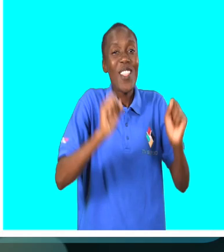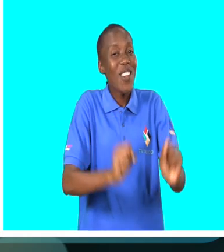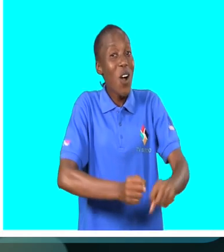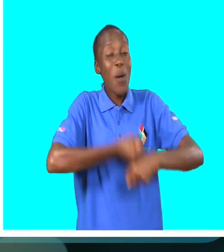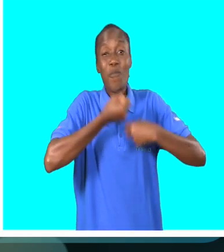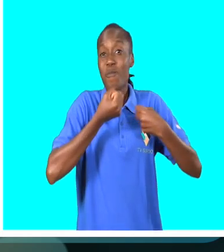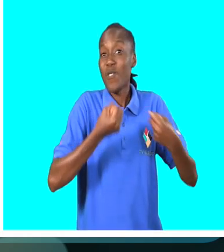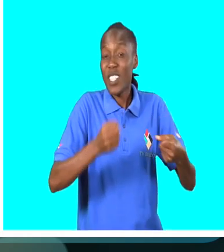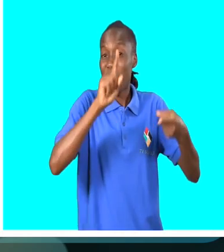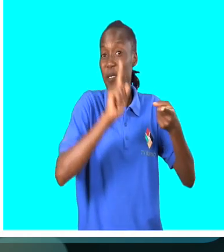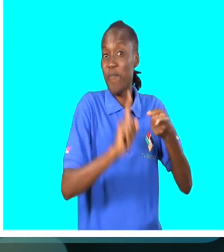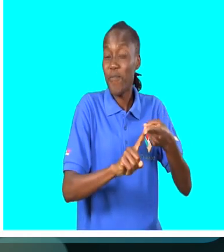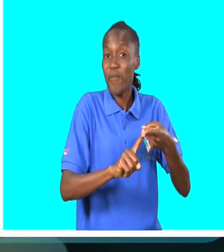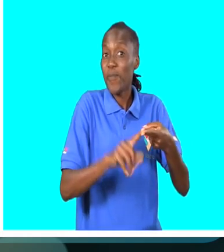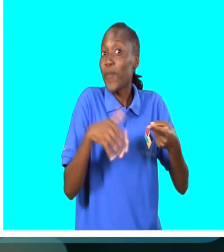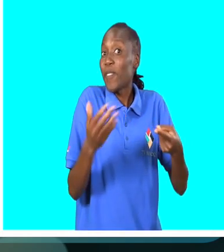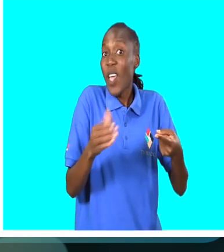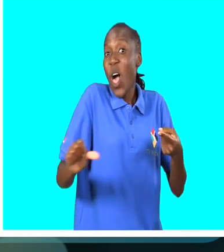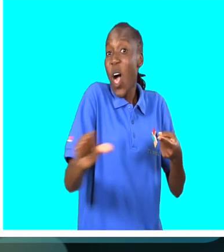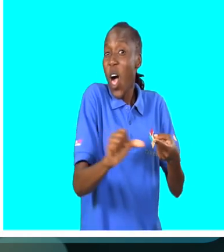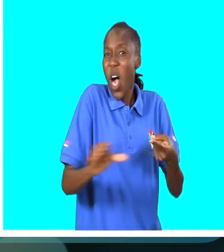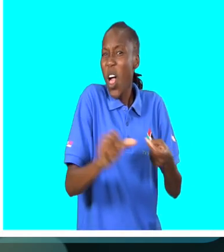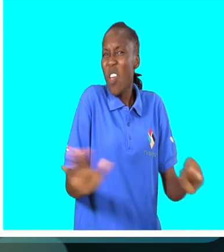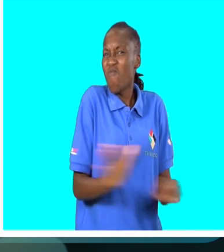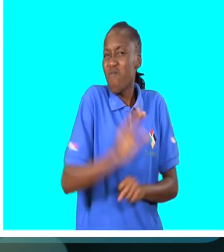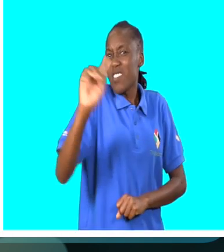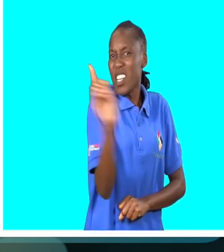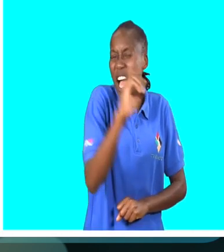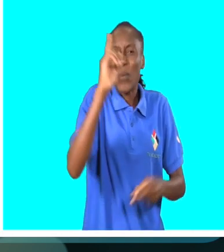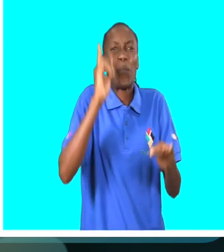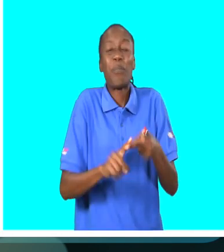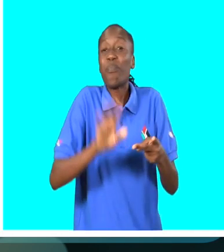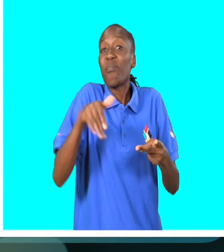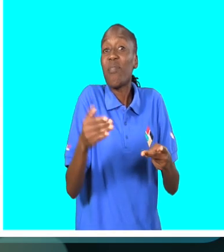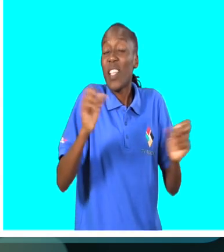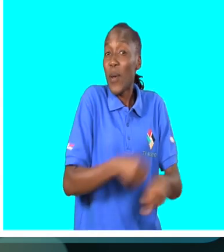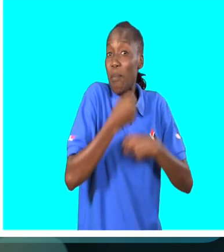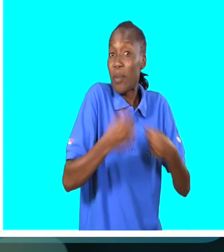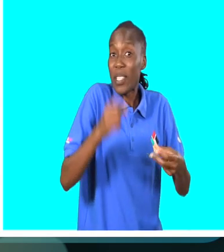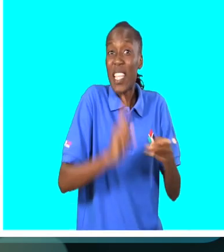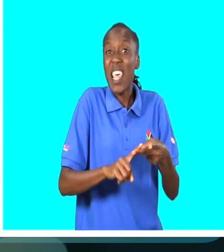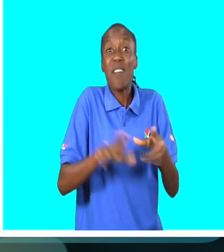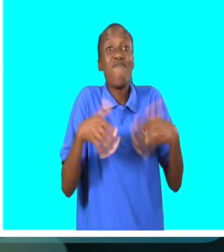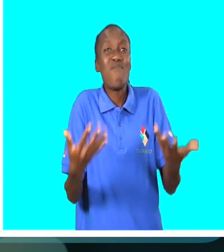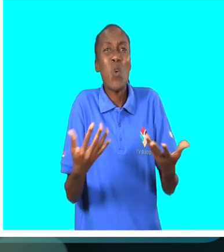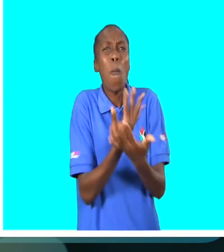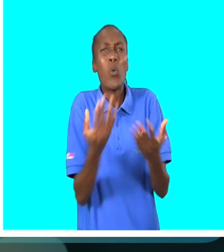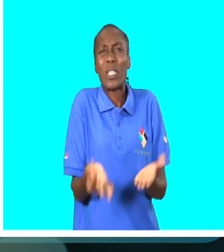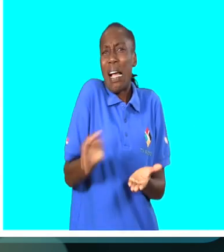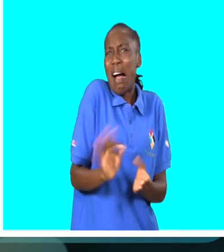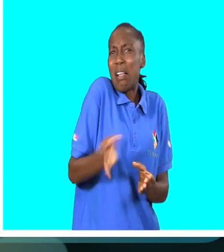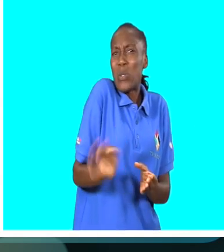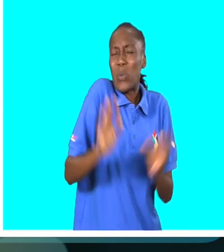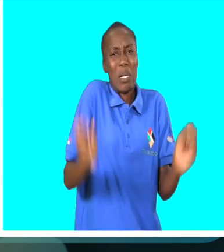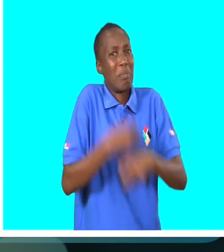ter comidas gordurosas, comidas com muito óleo, não pode ter comidas com